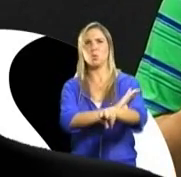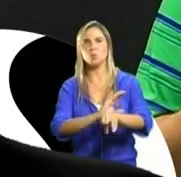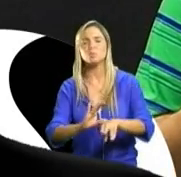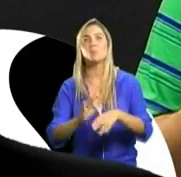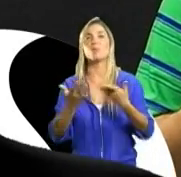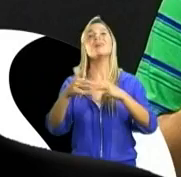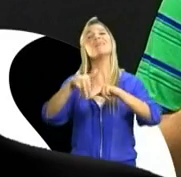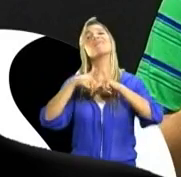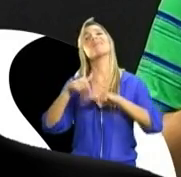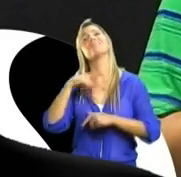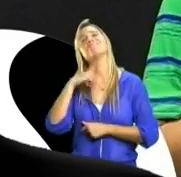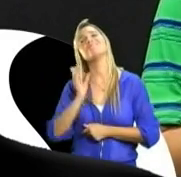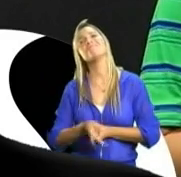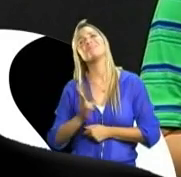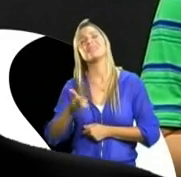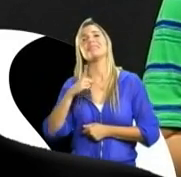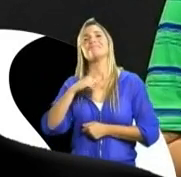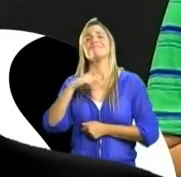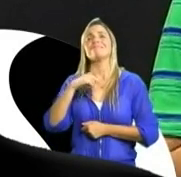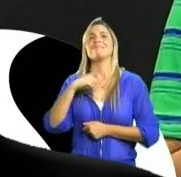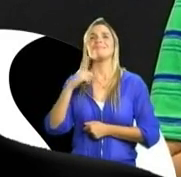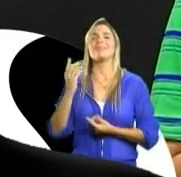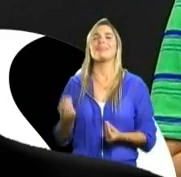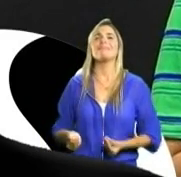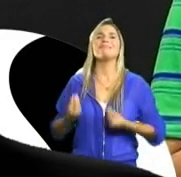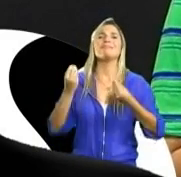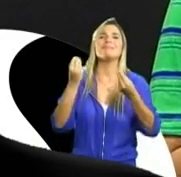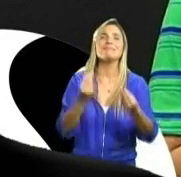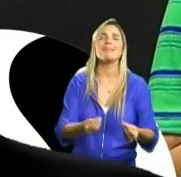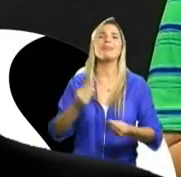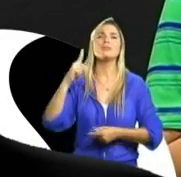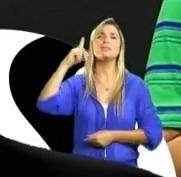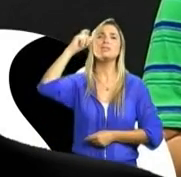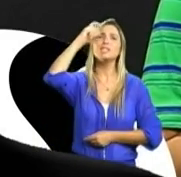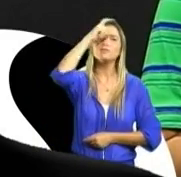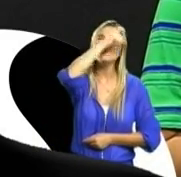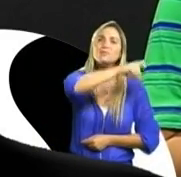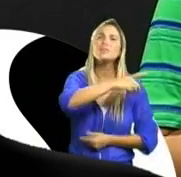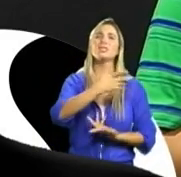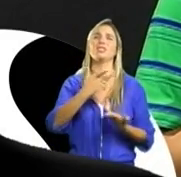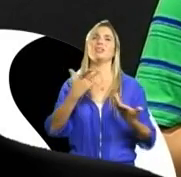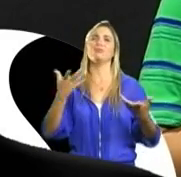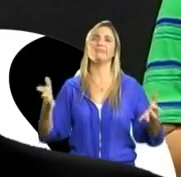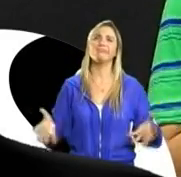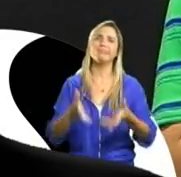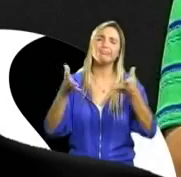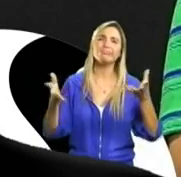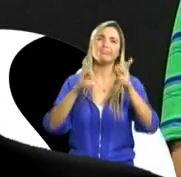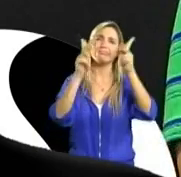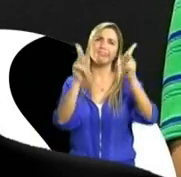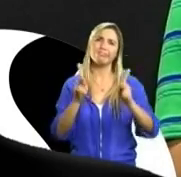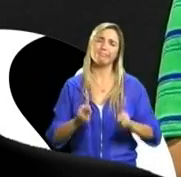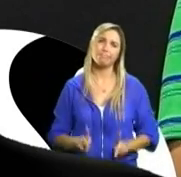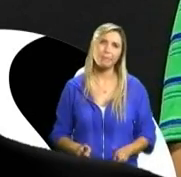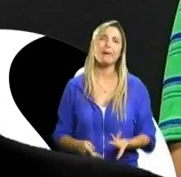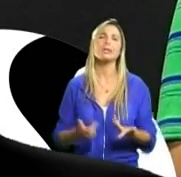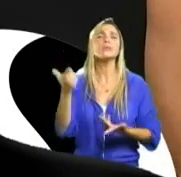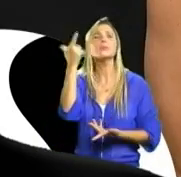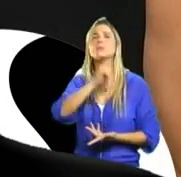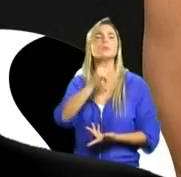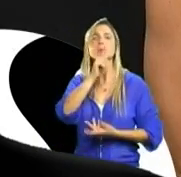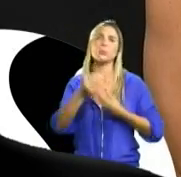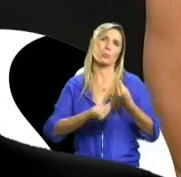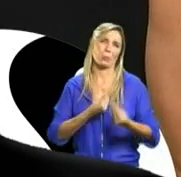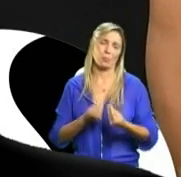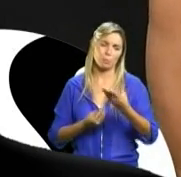acabam dificultando ou trazendo consequências nesse processo de construção da paz?